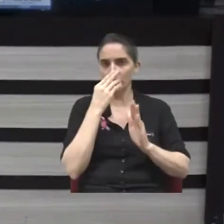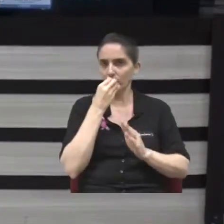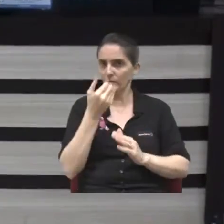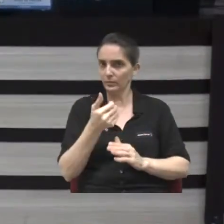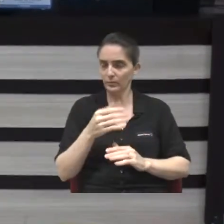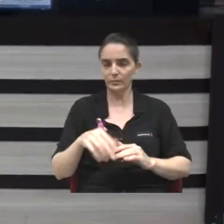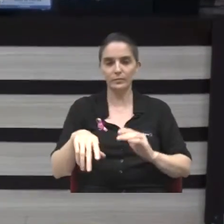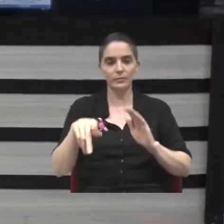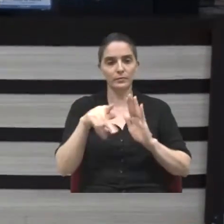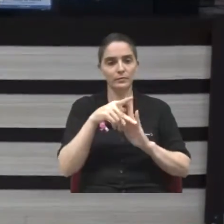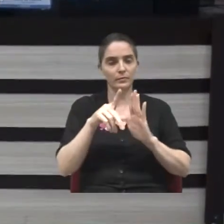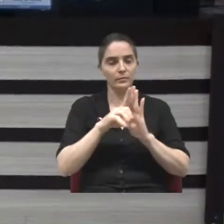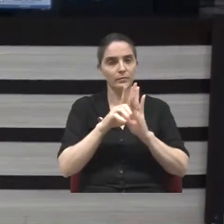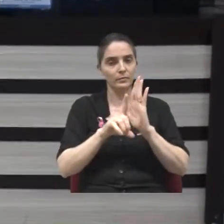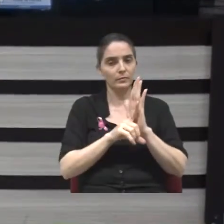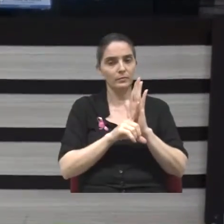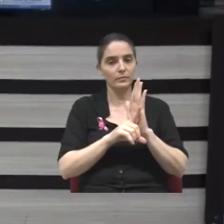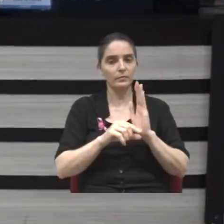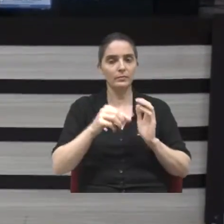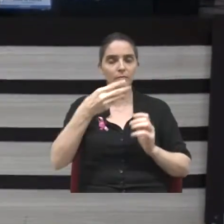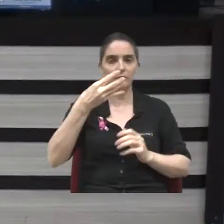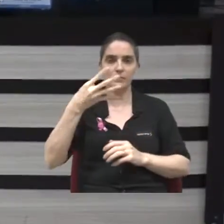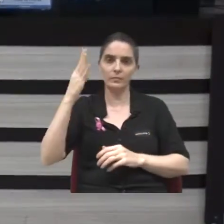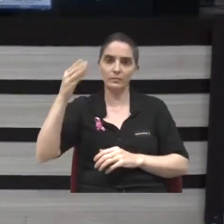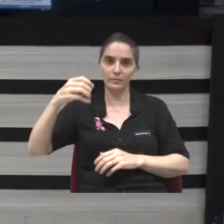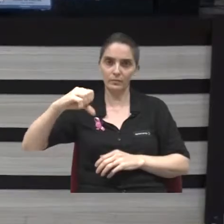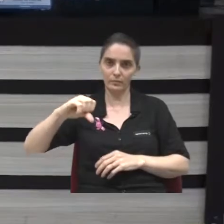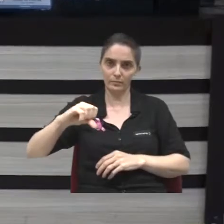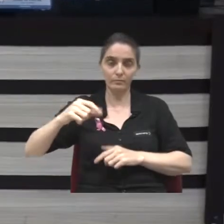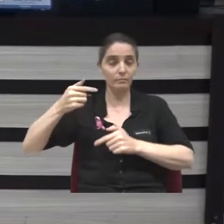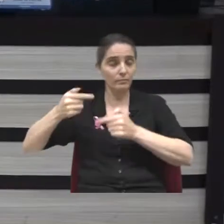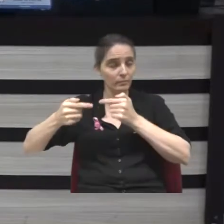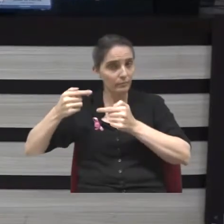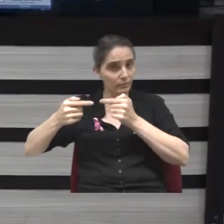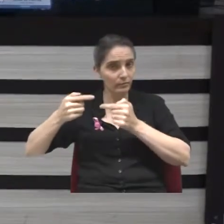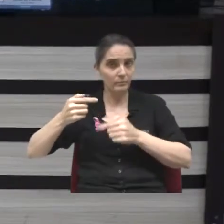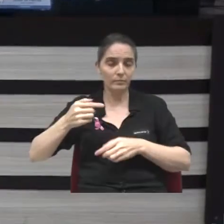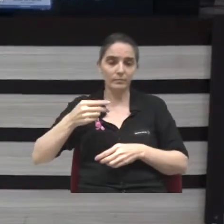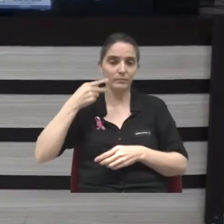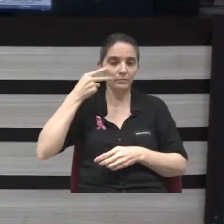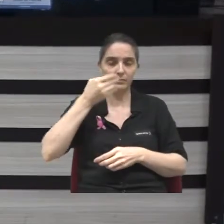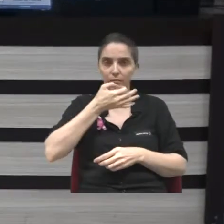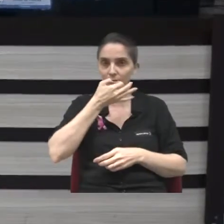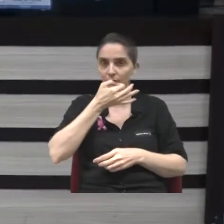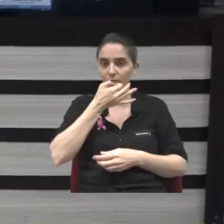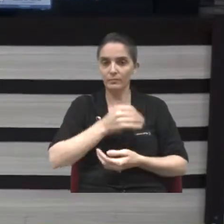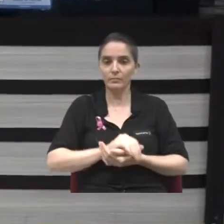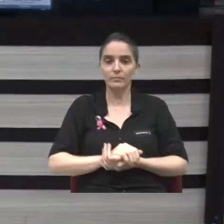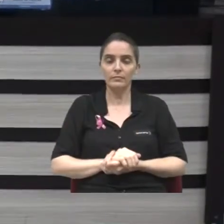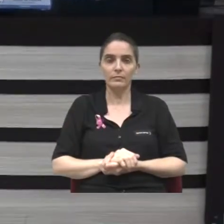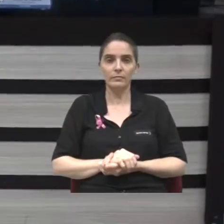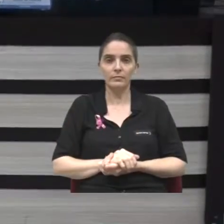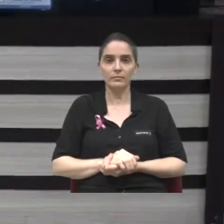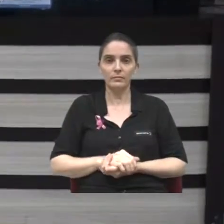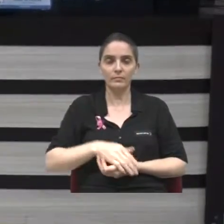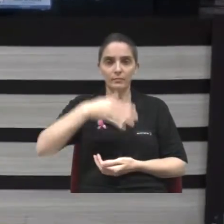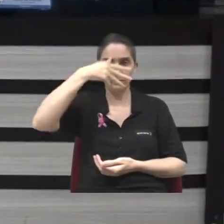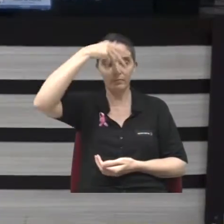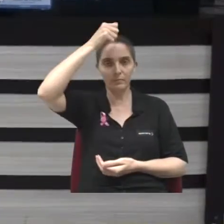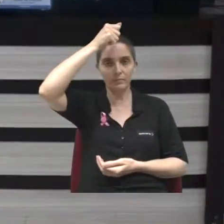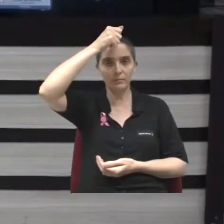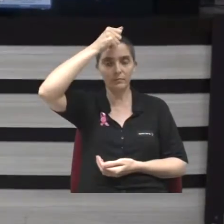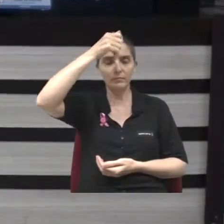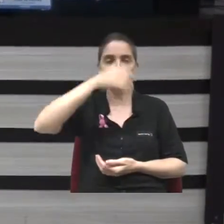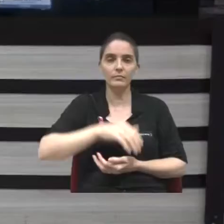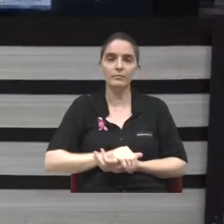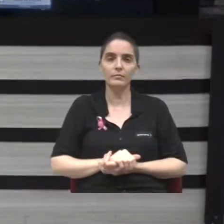de decreto legislativo 34/19 está em discussão. Algum vereador deseja discutir? Para discutir o projeto, o vereador Toninho